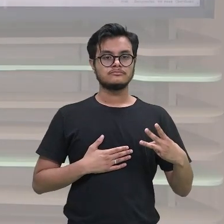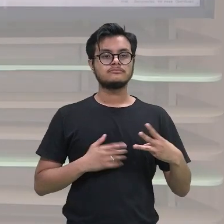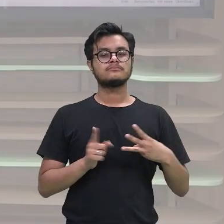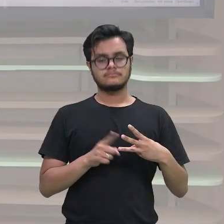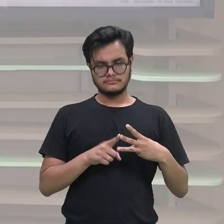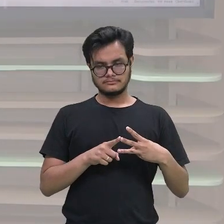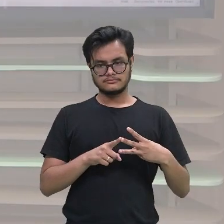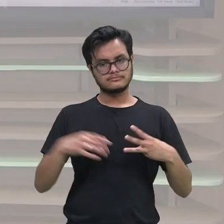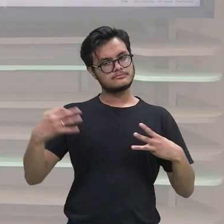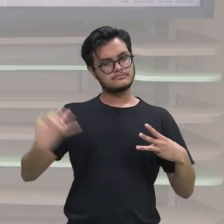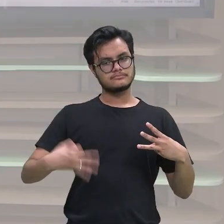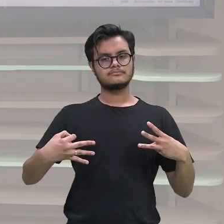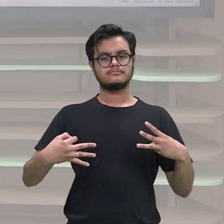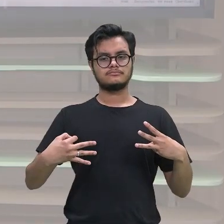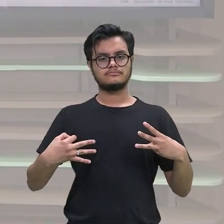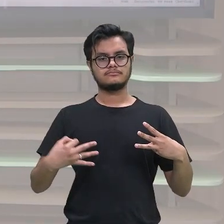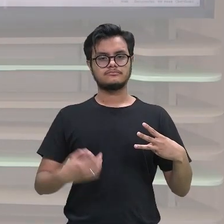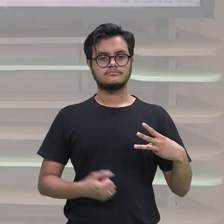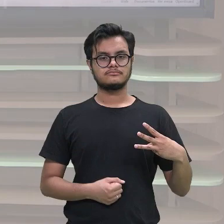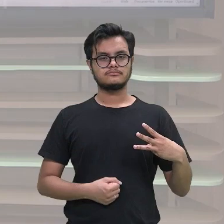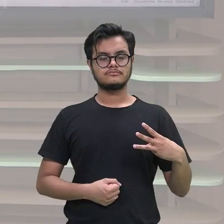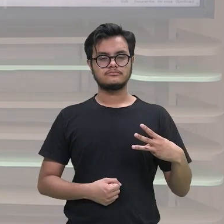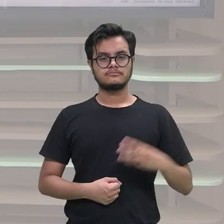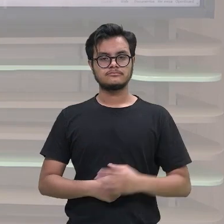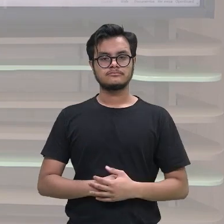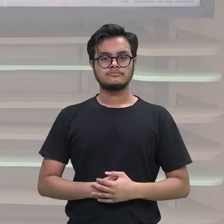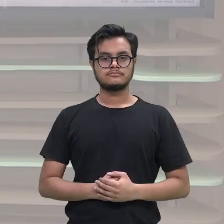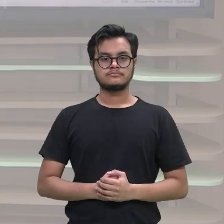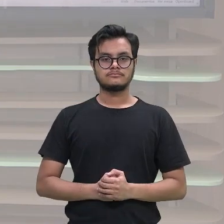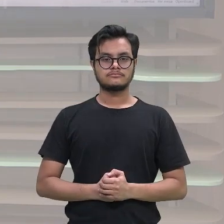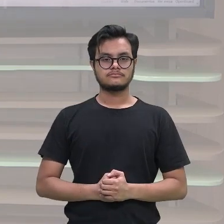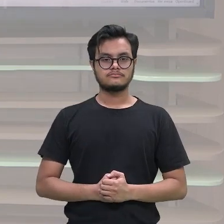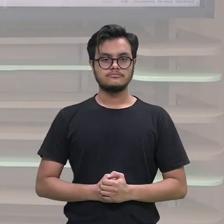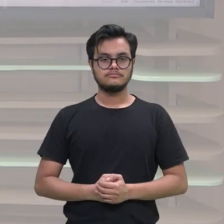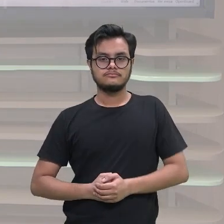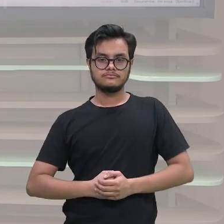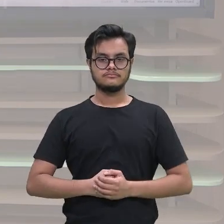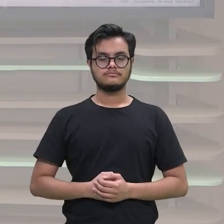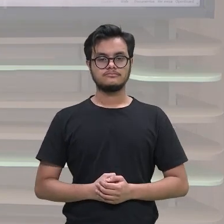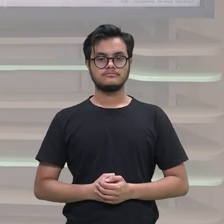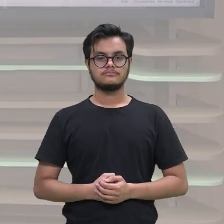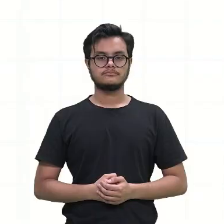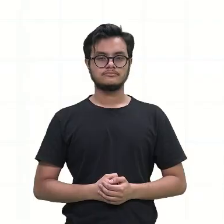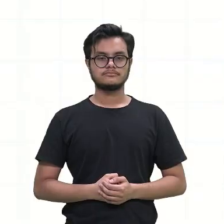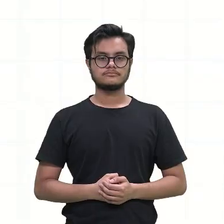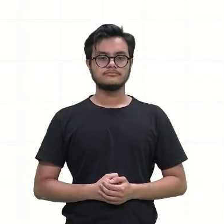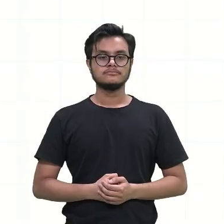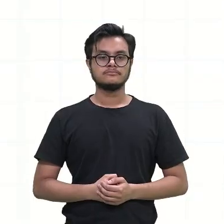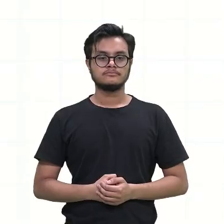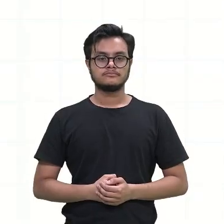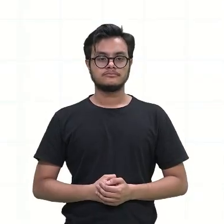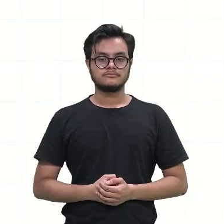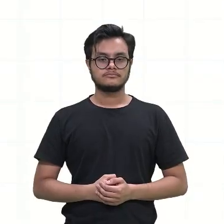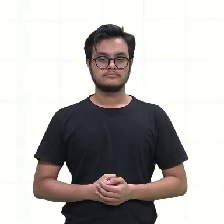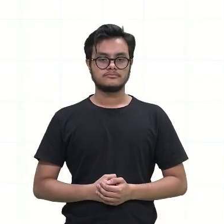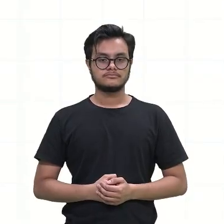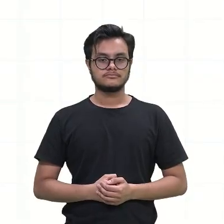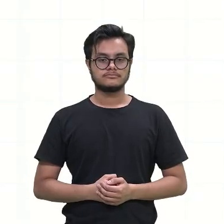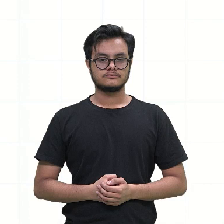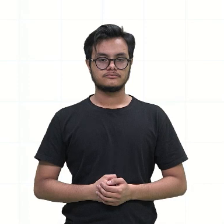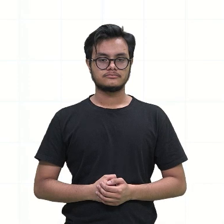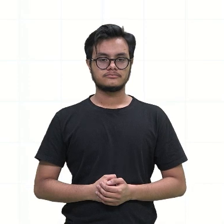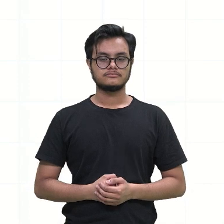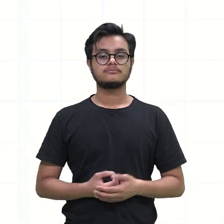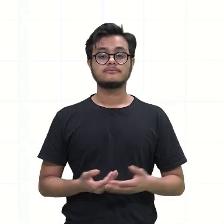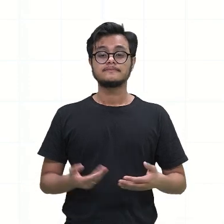Ele está dando certeza, né? Então, está no indicativo. Chegarei. Ok? Agora vamos voltando aqui para outro exemplo.